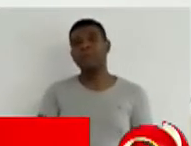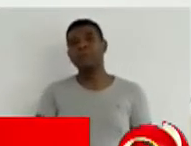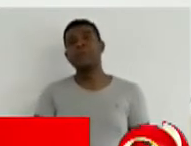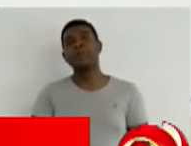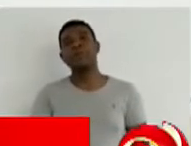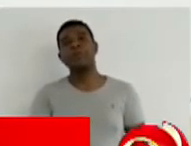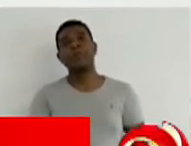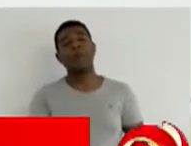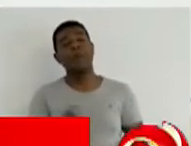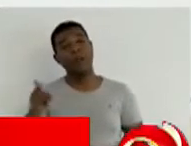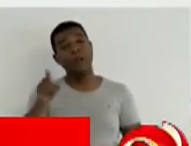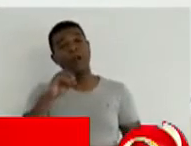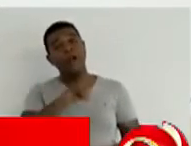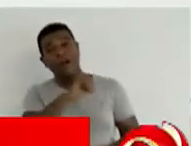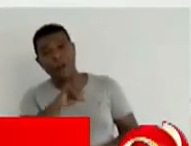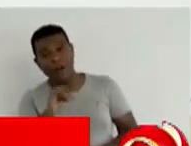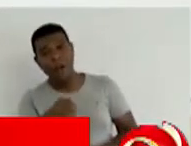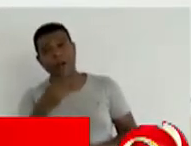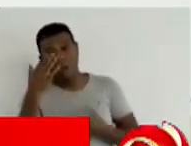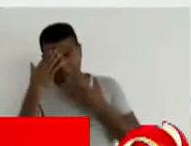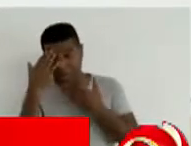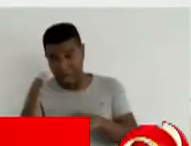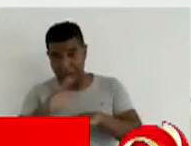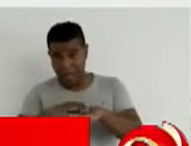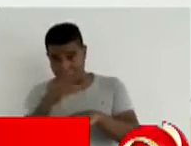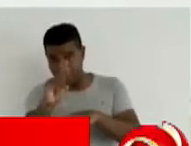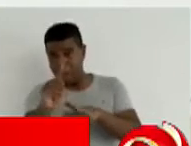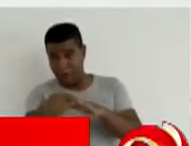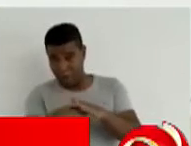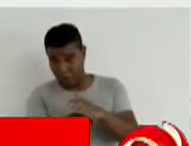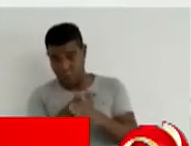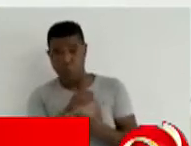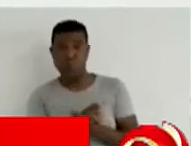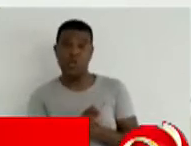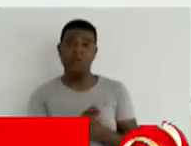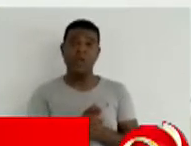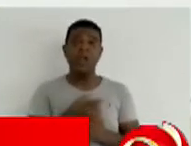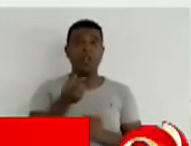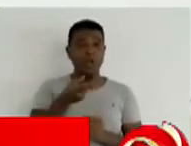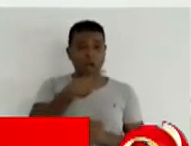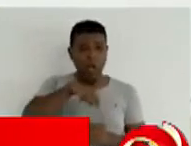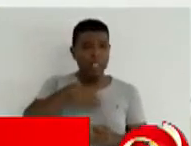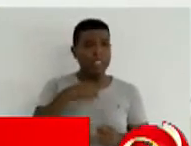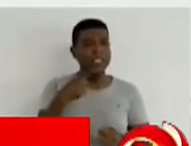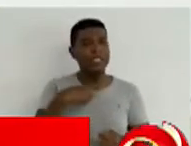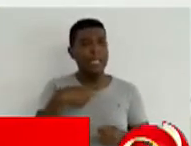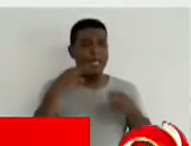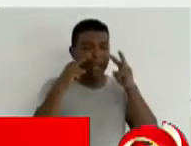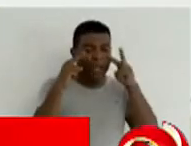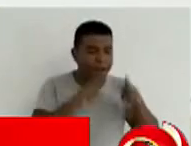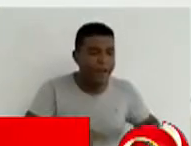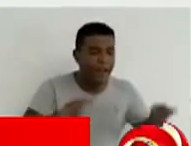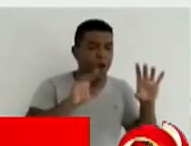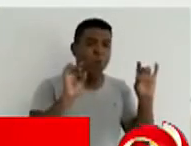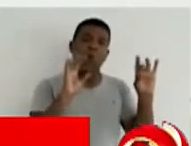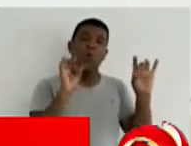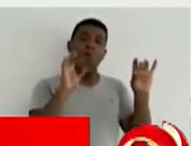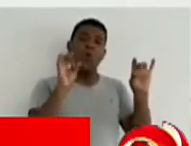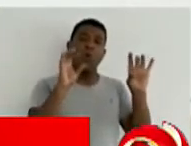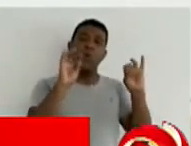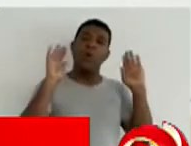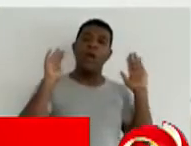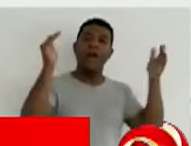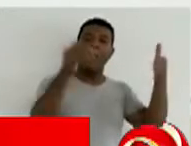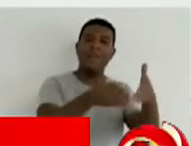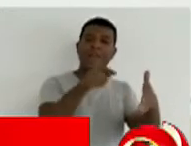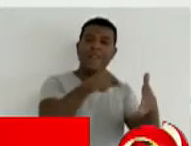é Covid-19. Nós não vislumbramos uma preocupação específica em relação ao sul de Minas e isso nós respondemos